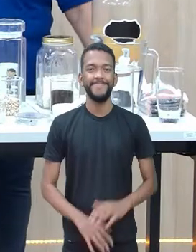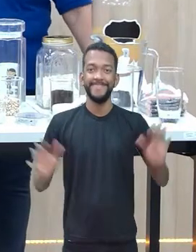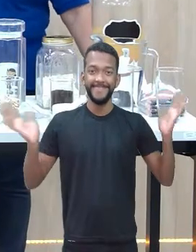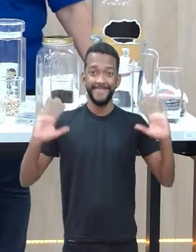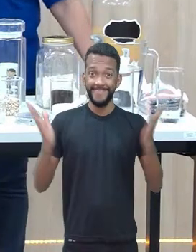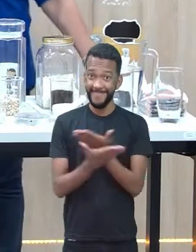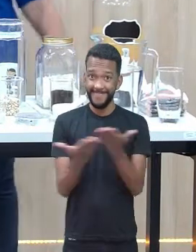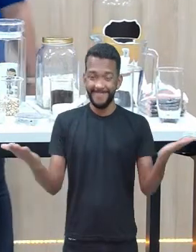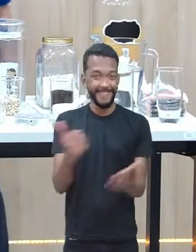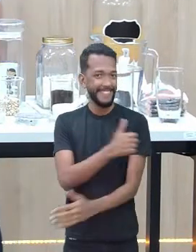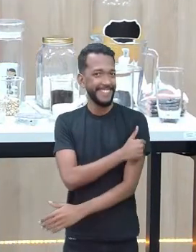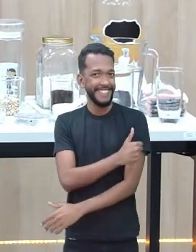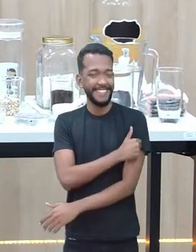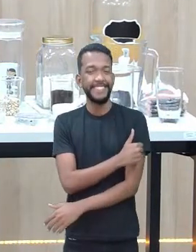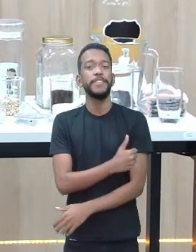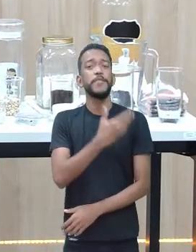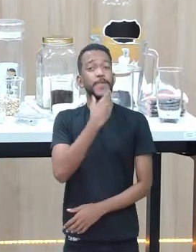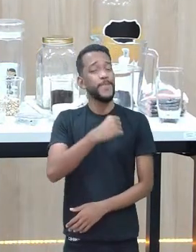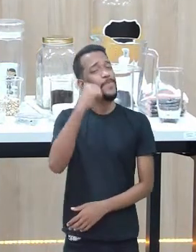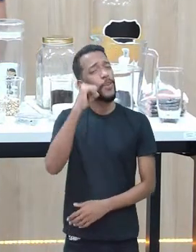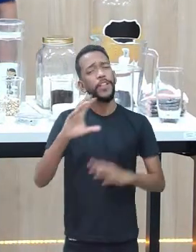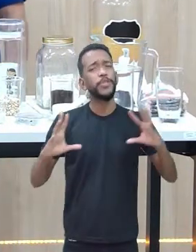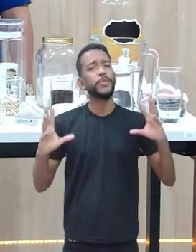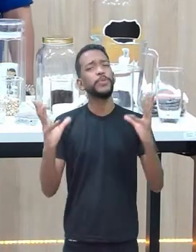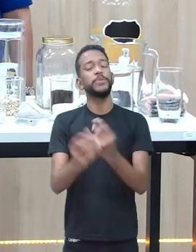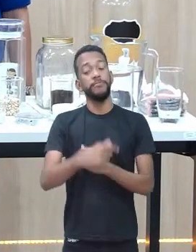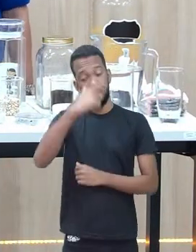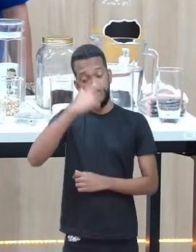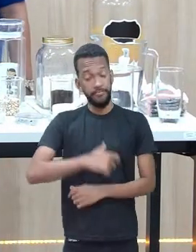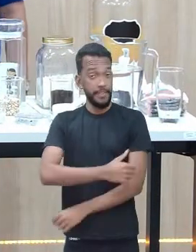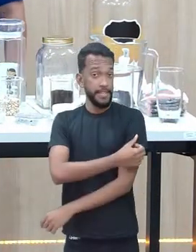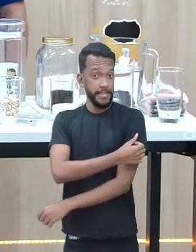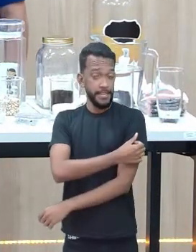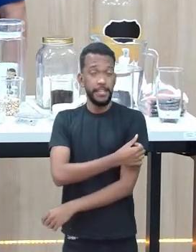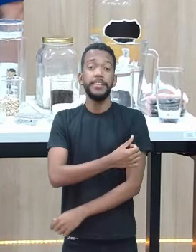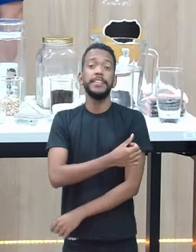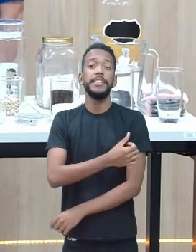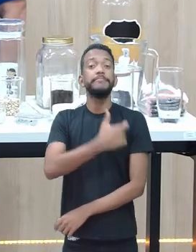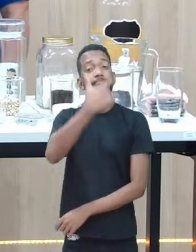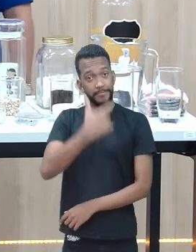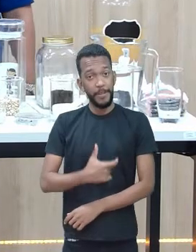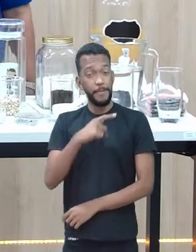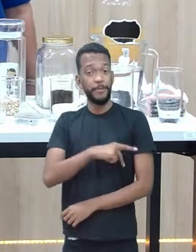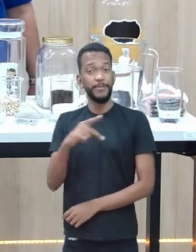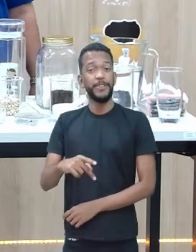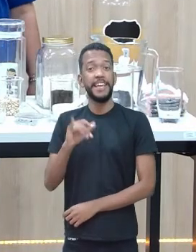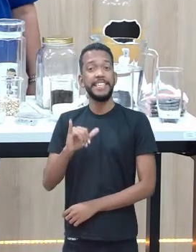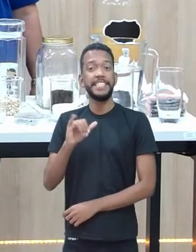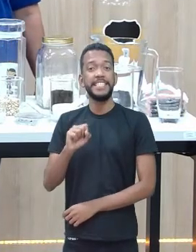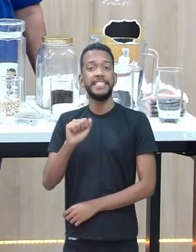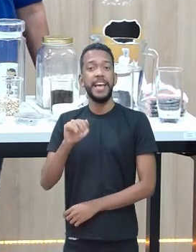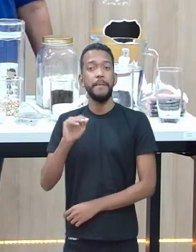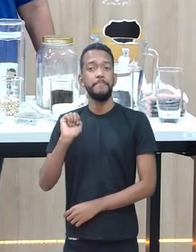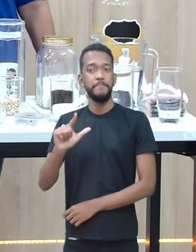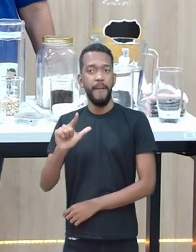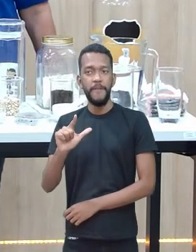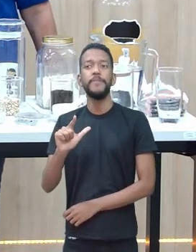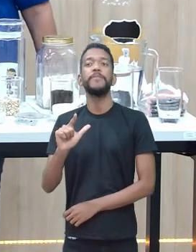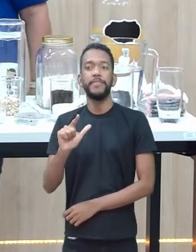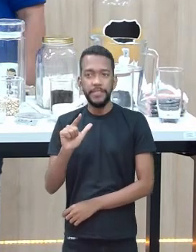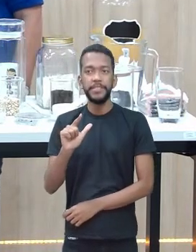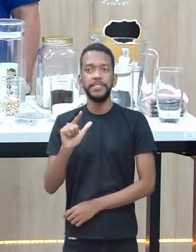Olá, alunos e alunas do 6º ano. Eu sou a professora Isabel e vamos hoje com mais uma aula de ciência. Sejam